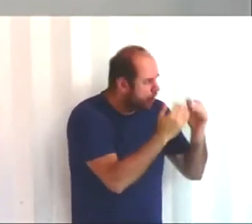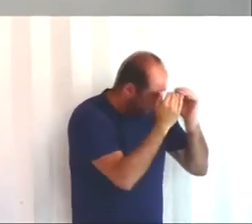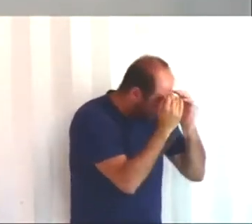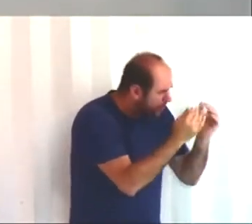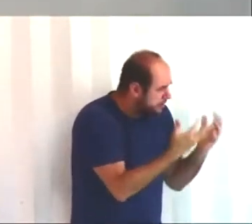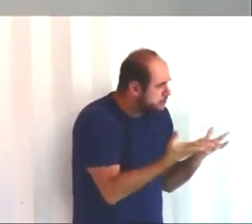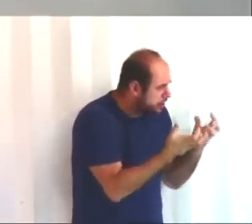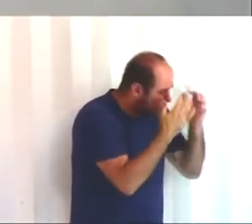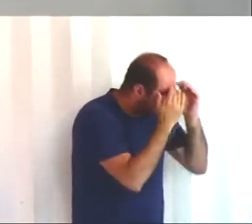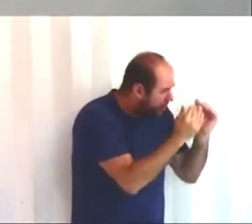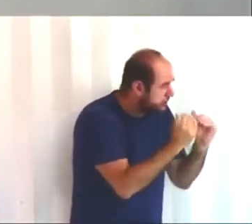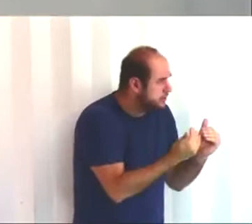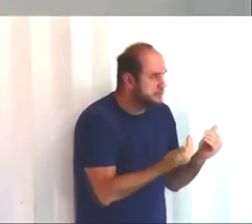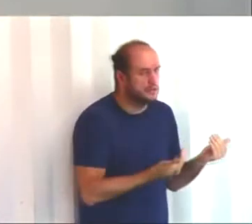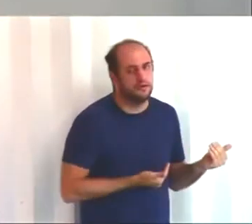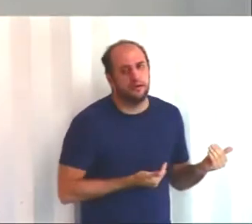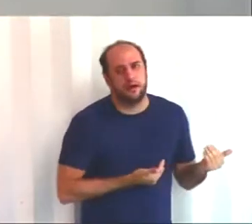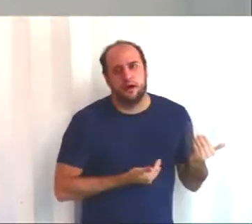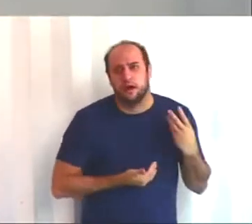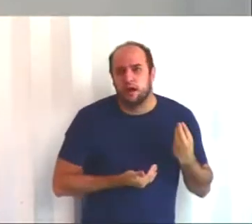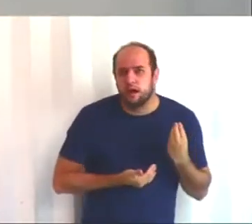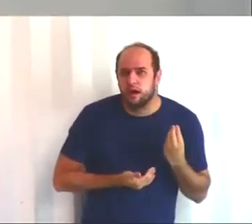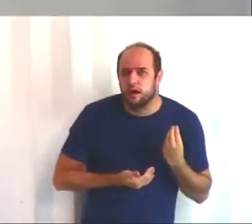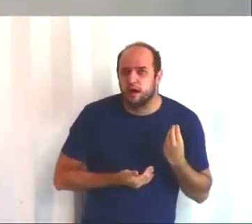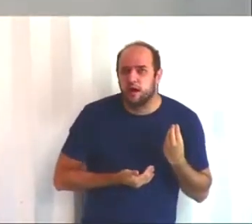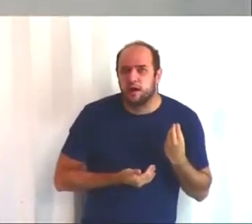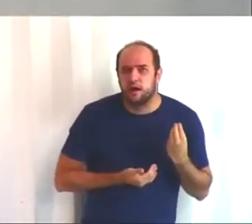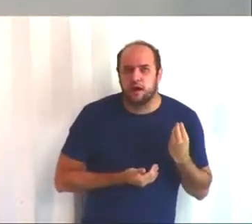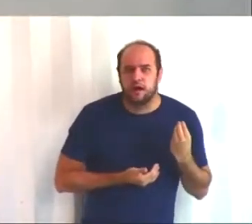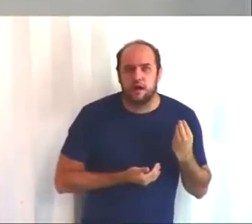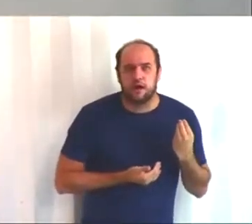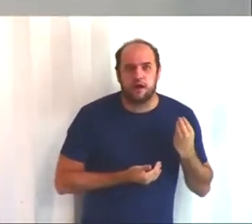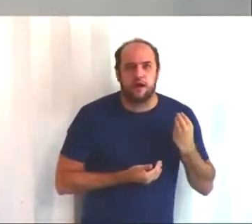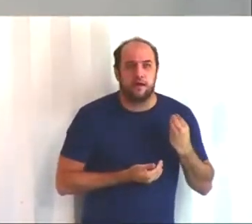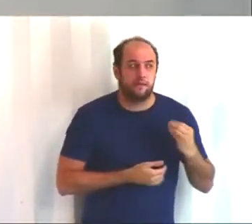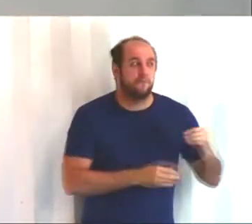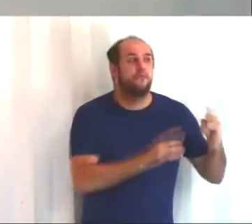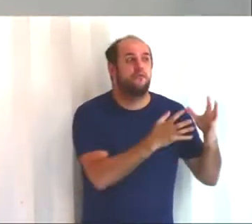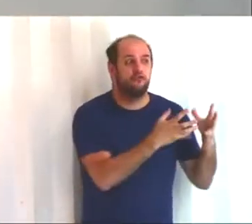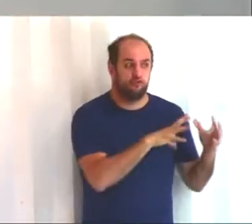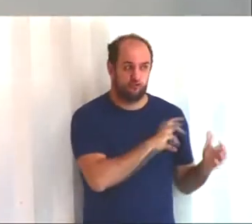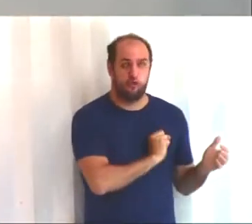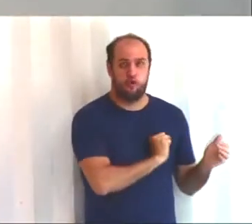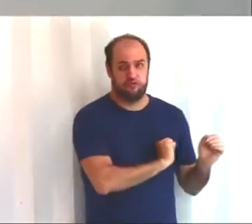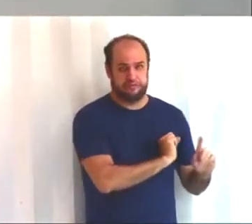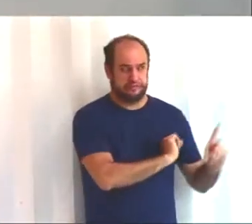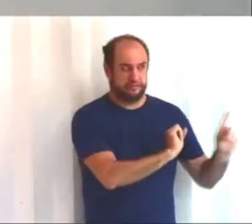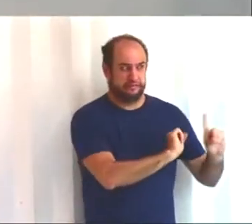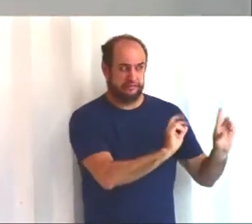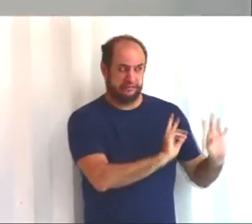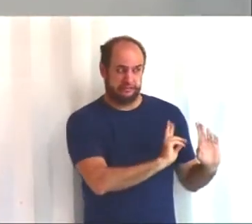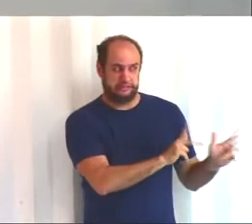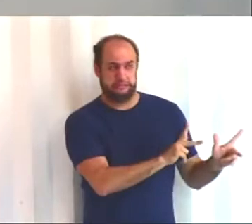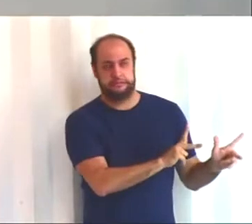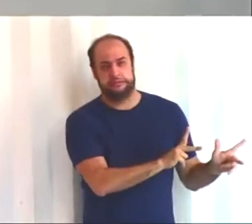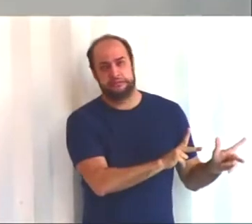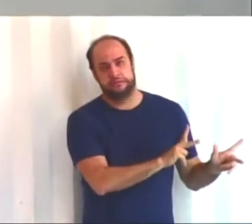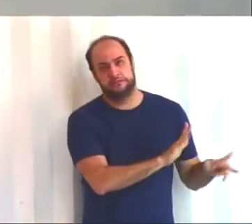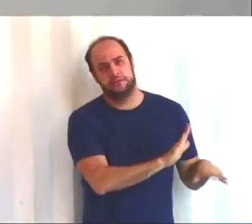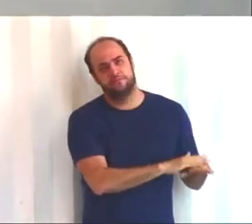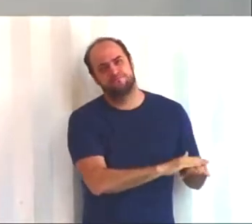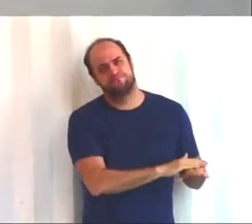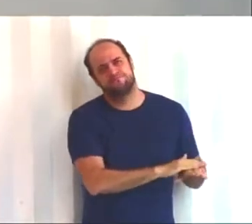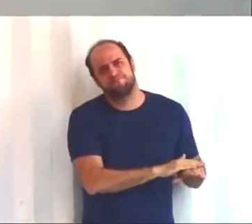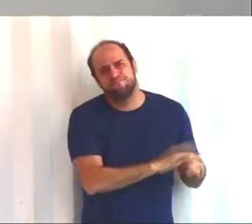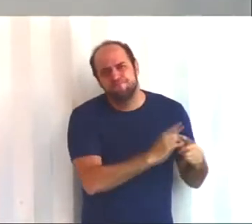obedecer. Assim, muitos defenderam deuses estranhos, mas um número ainda maior do que